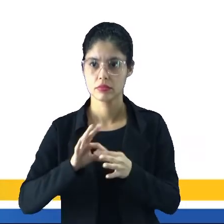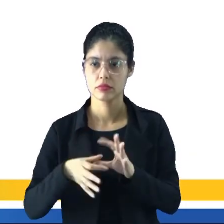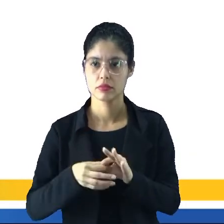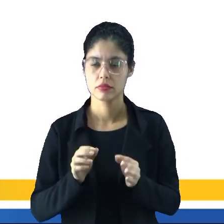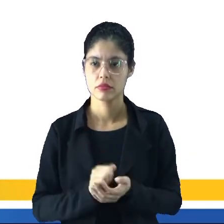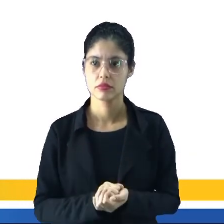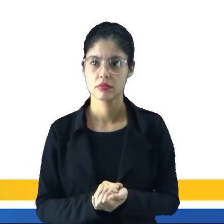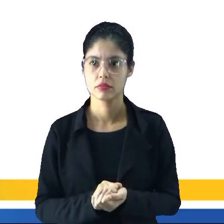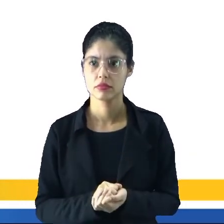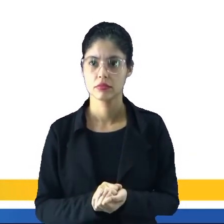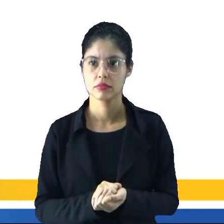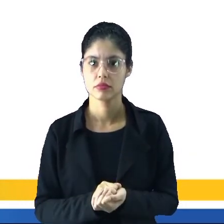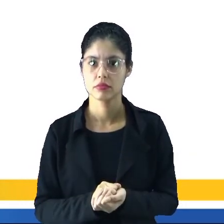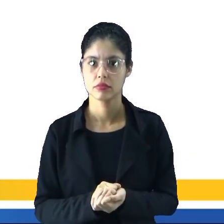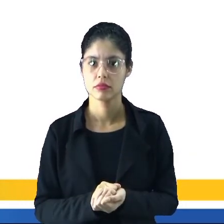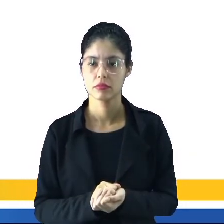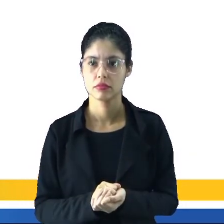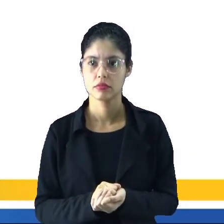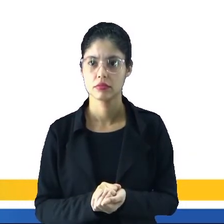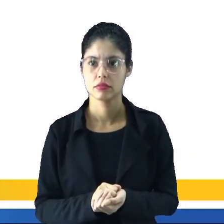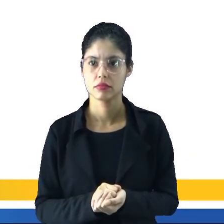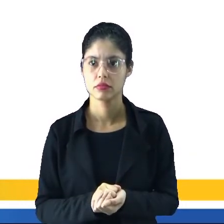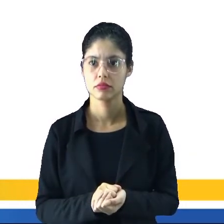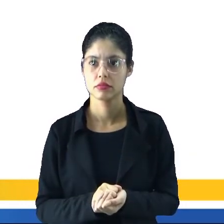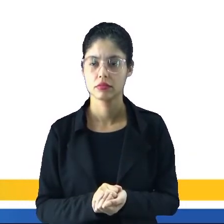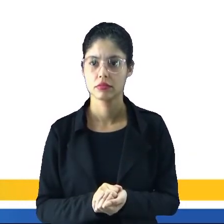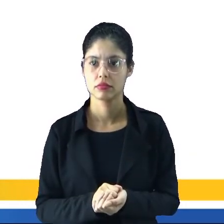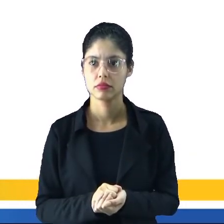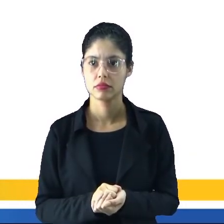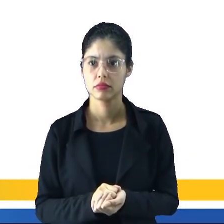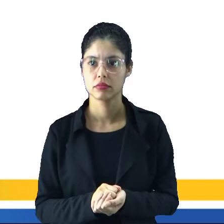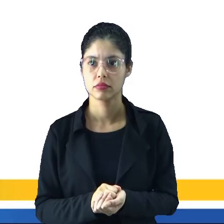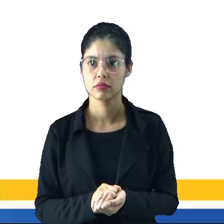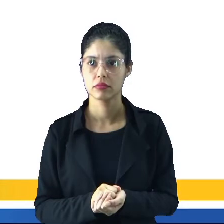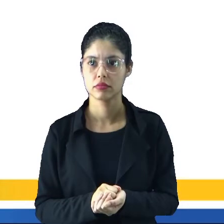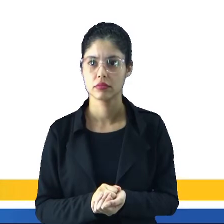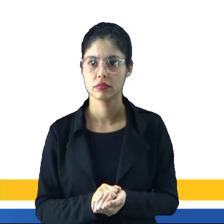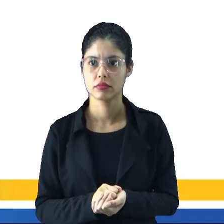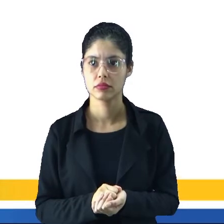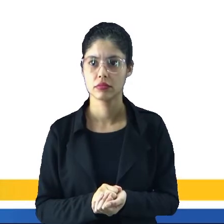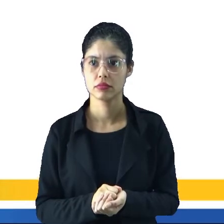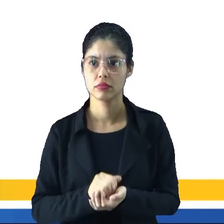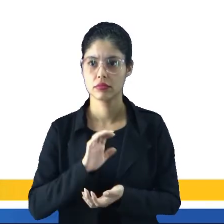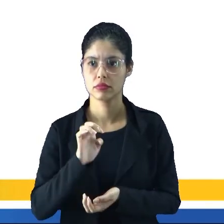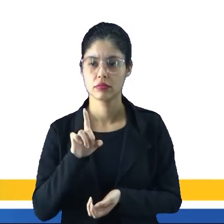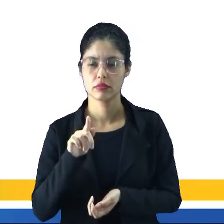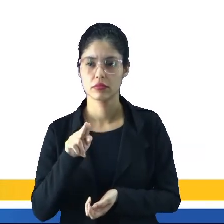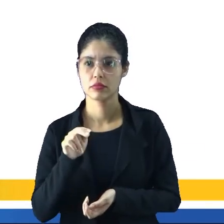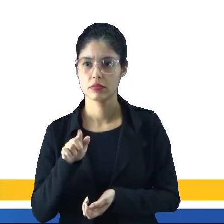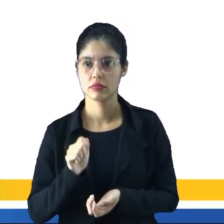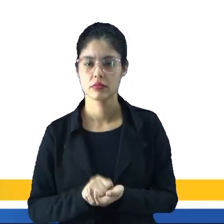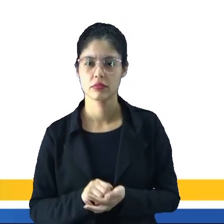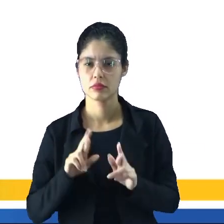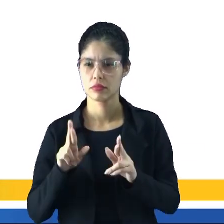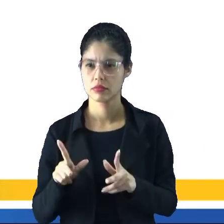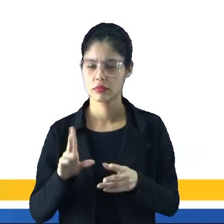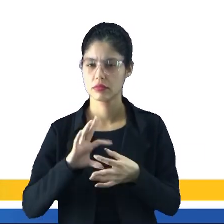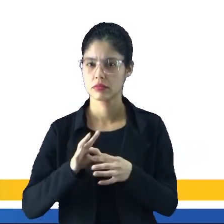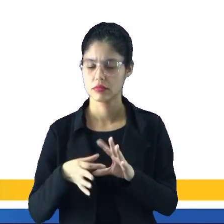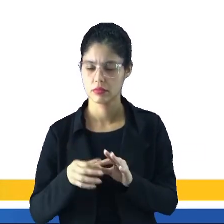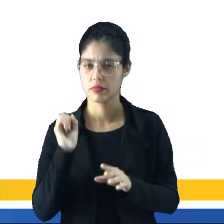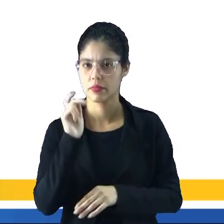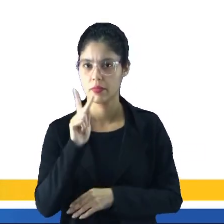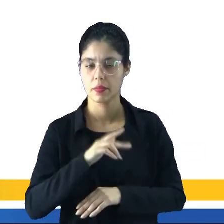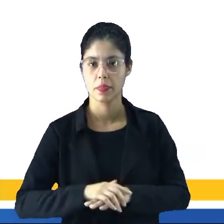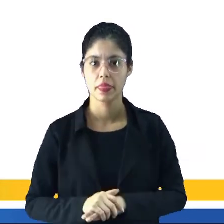contextos. E eu trouxe aqui, vamos analisar a compreensão do vocábulo engaged em diferentes contextos,